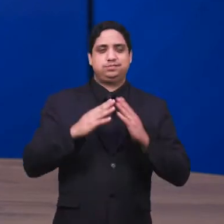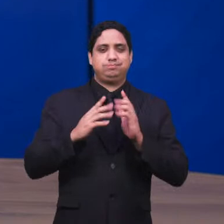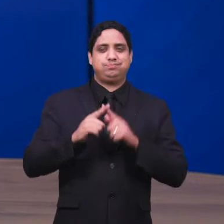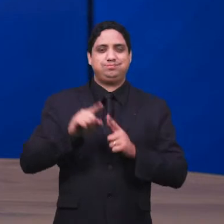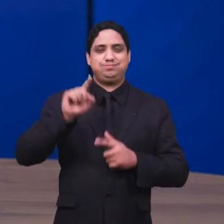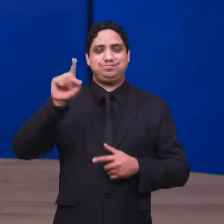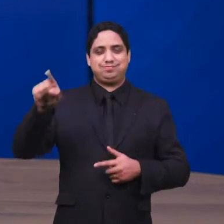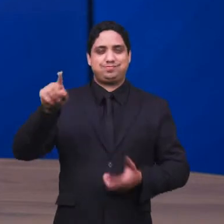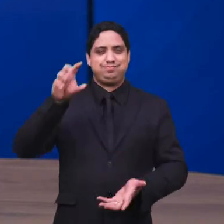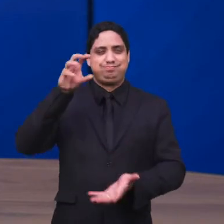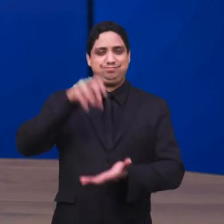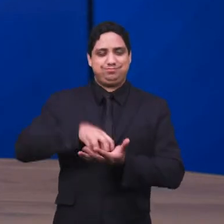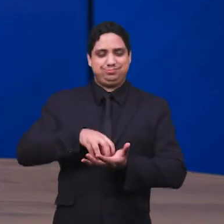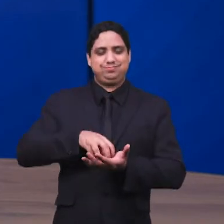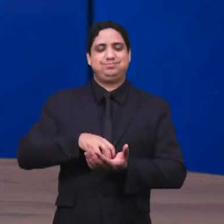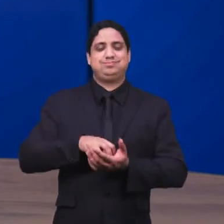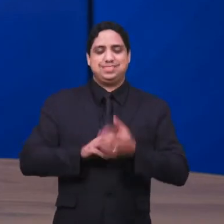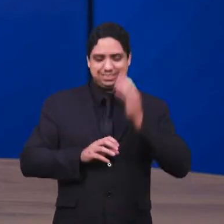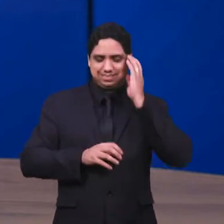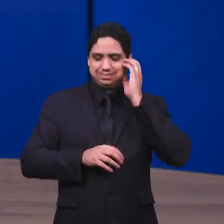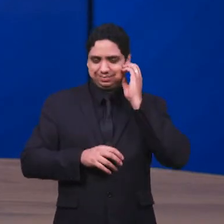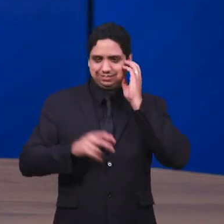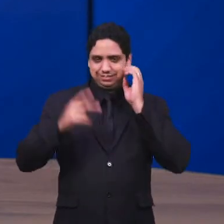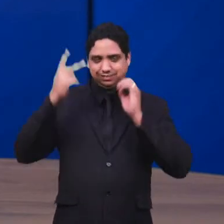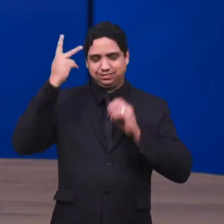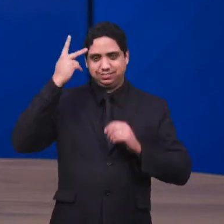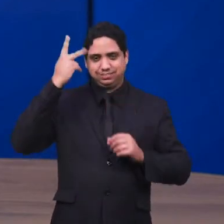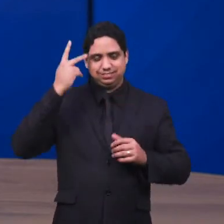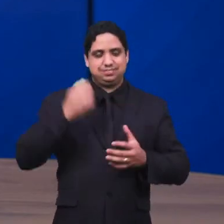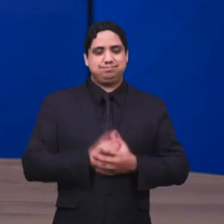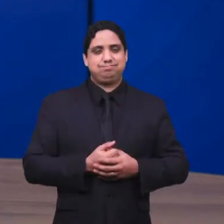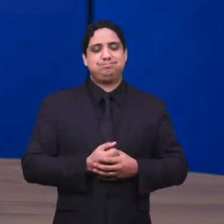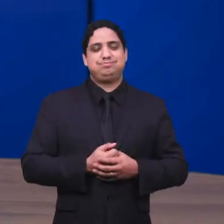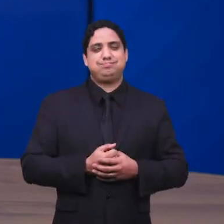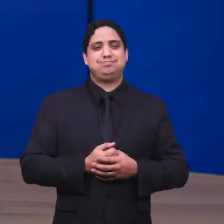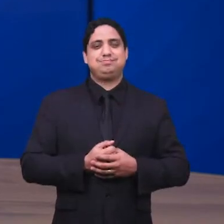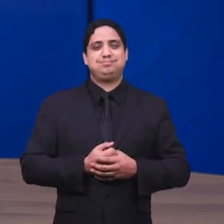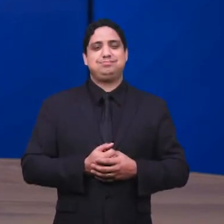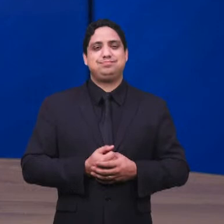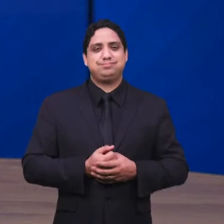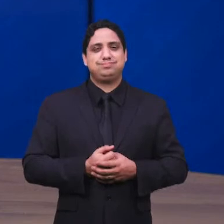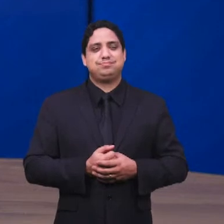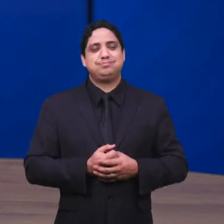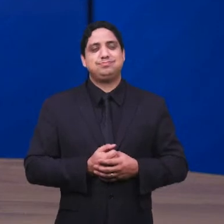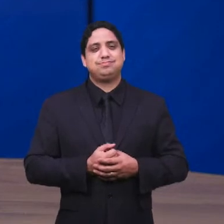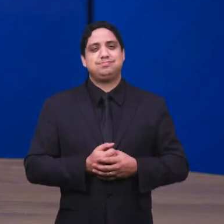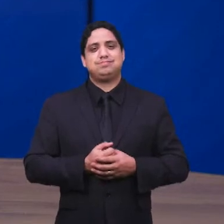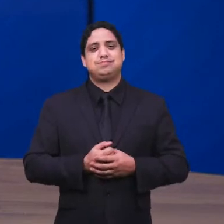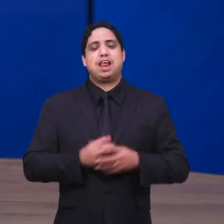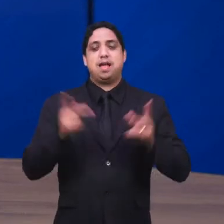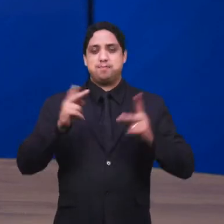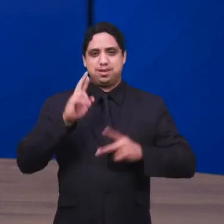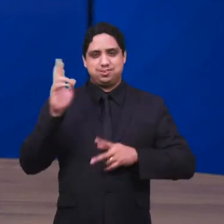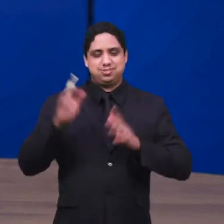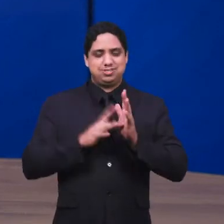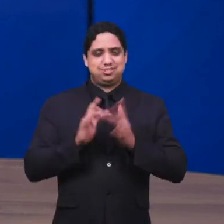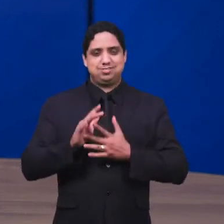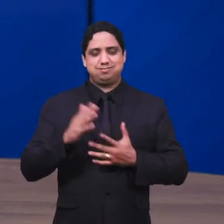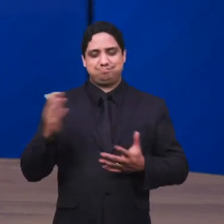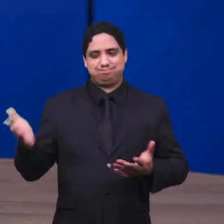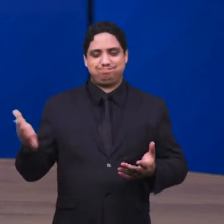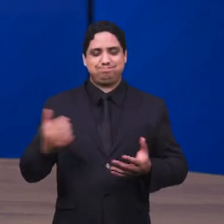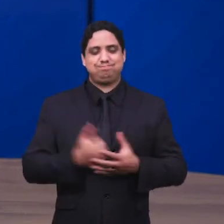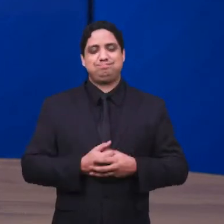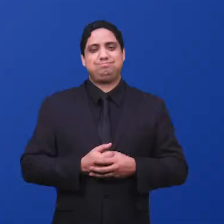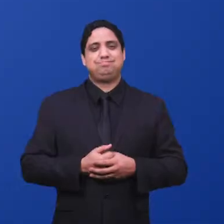lá na capital do estado de São Paulo, na cidade de São Paulo, capital do estado de São Paulo. Arthur, a paz do Senhor Jesus,